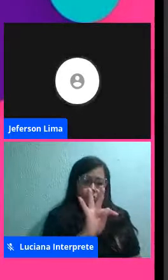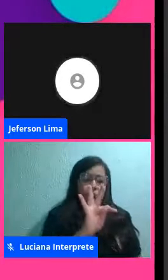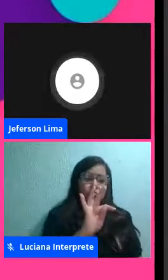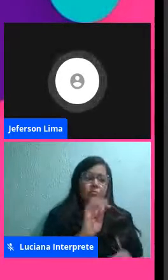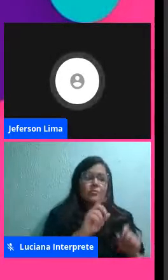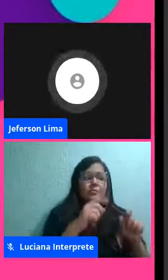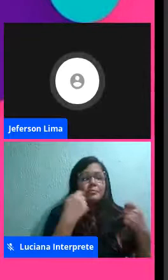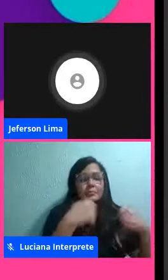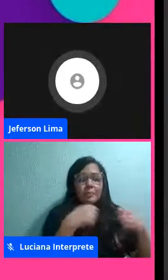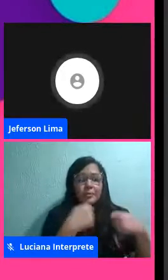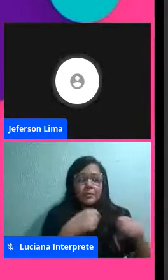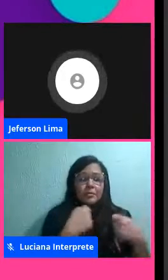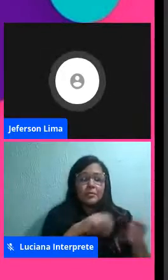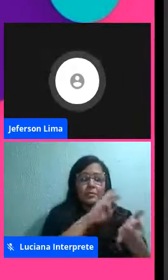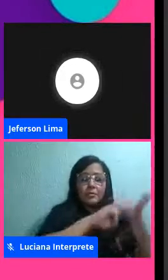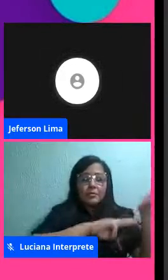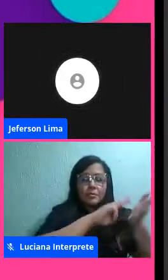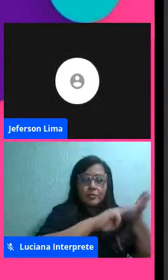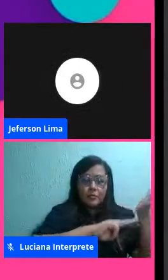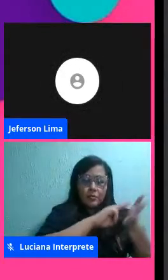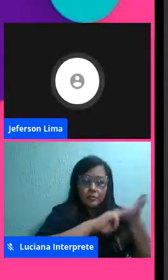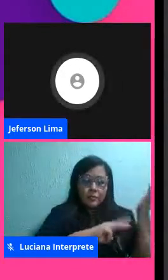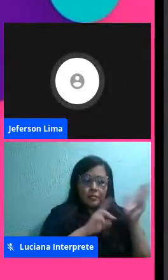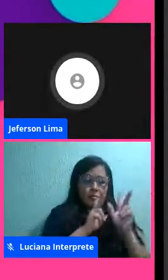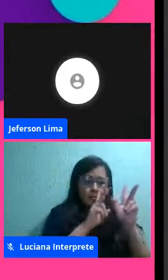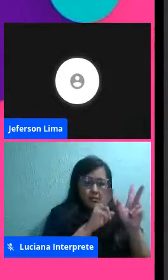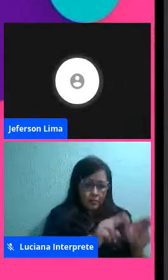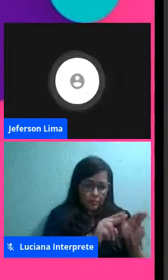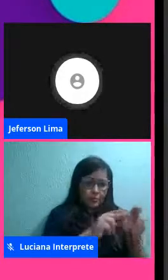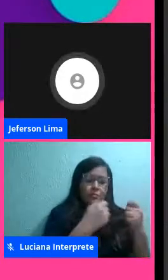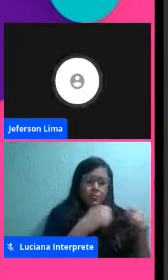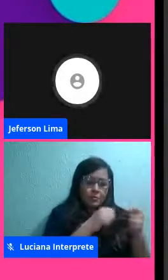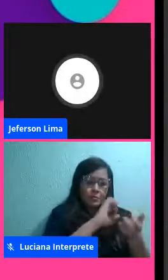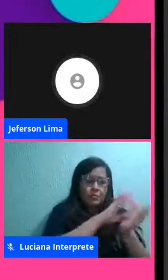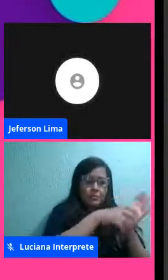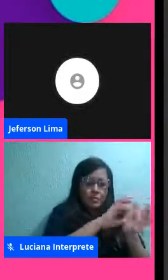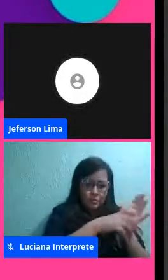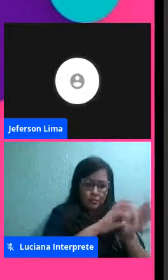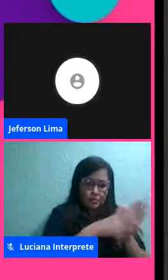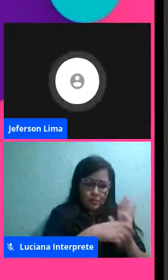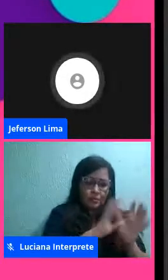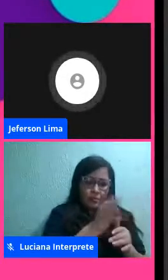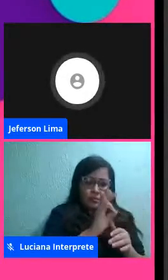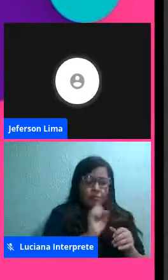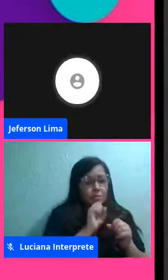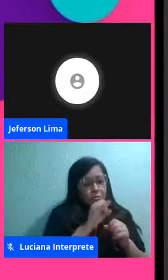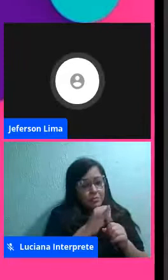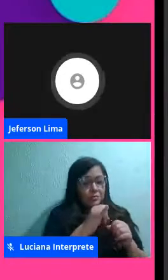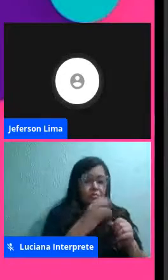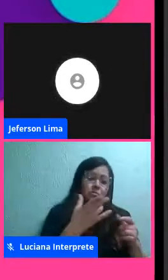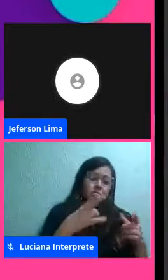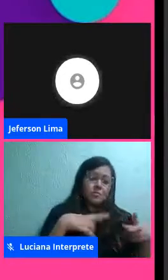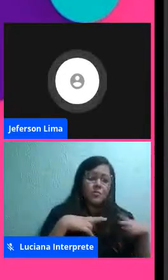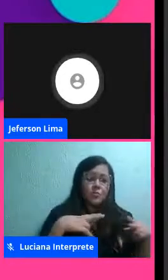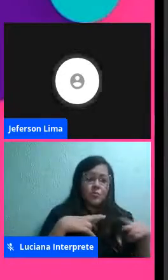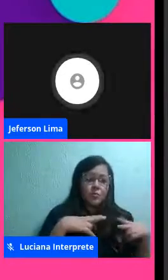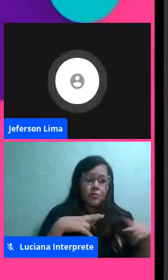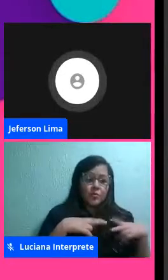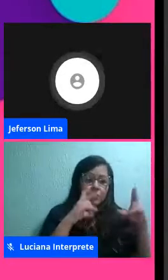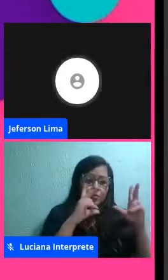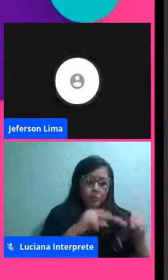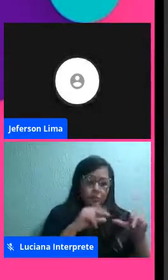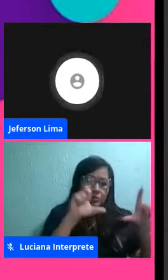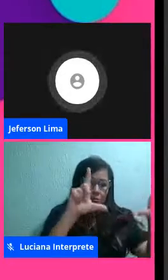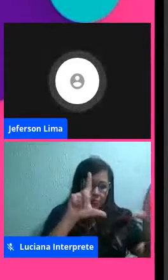daqui. Imagina que a gente estivesse fazendo código assim. Fica bem chatinho, bem estranho de escrever. Então a gente pode fazer aqui bonitinho, tem código